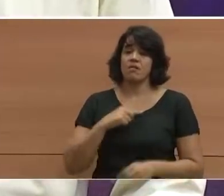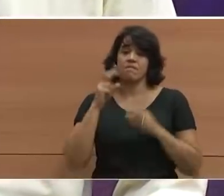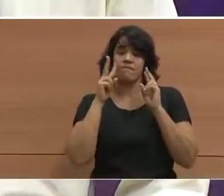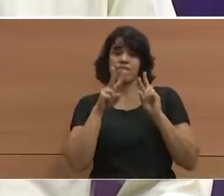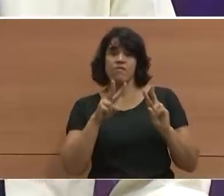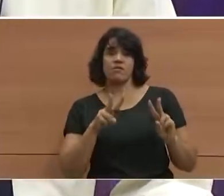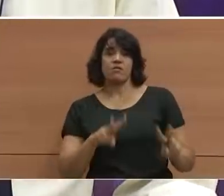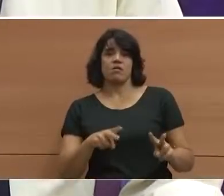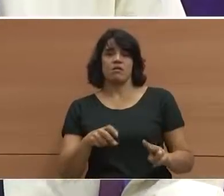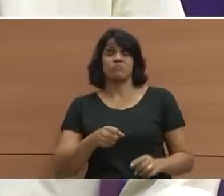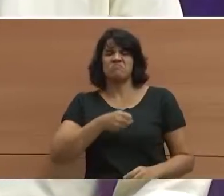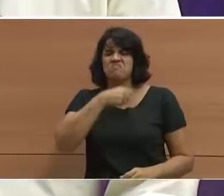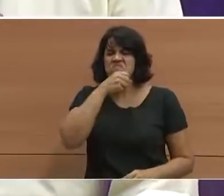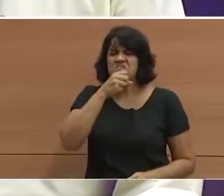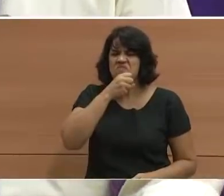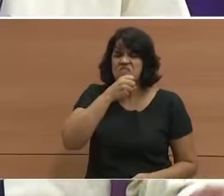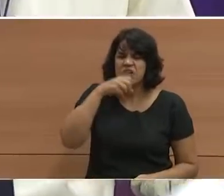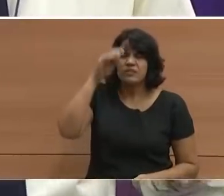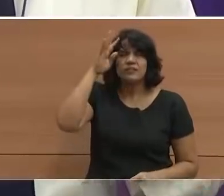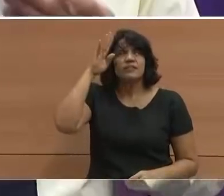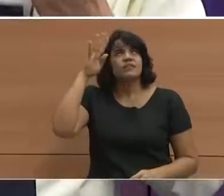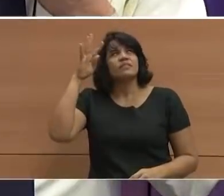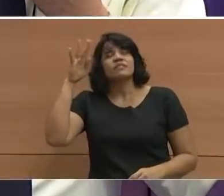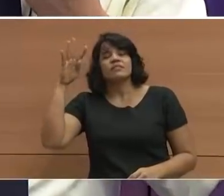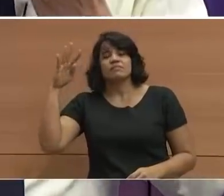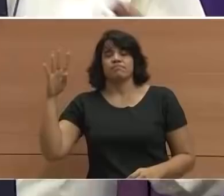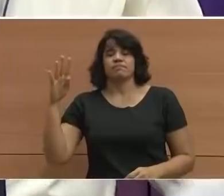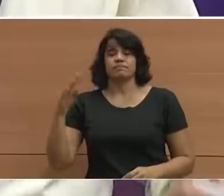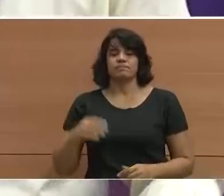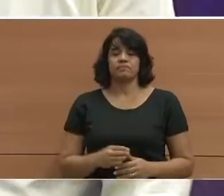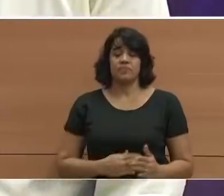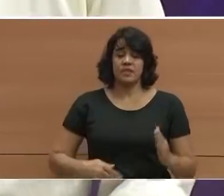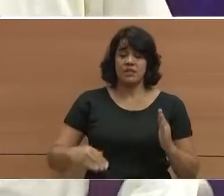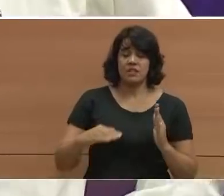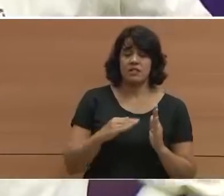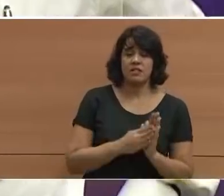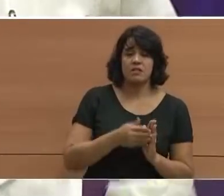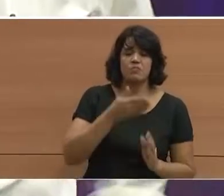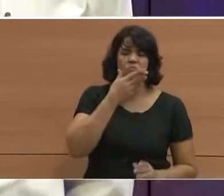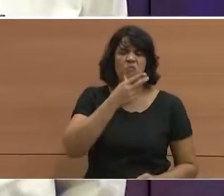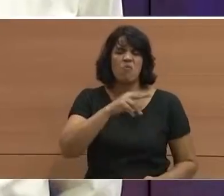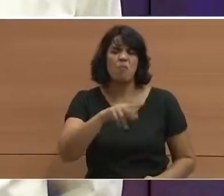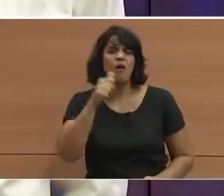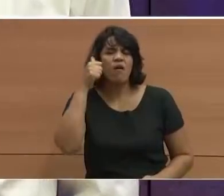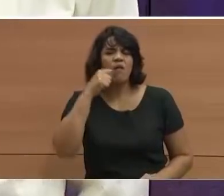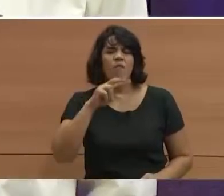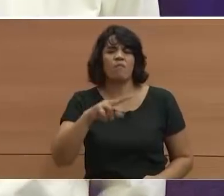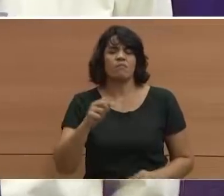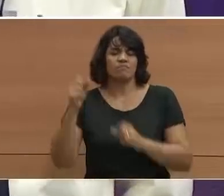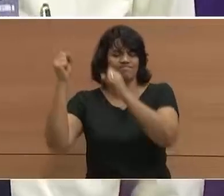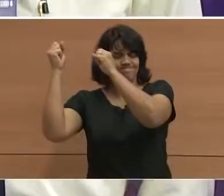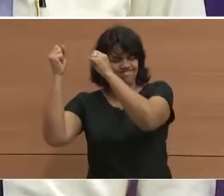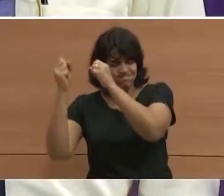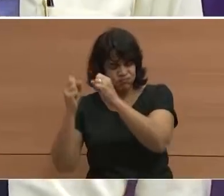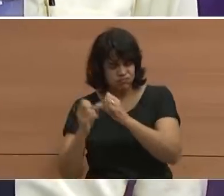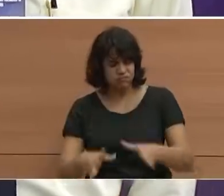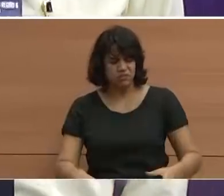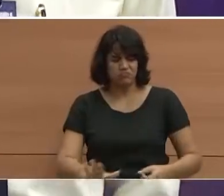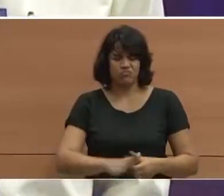sonharão vossos velhos. Até sobre meus servos e sobre minhas servas derramarei do meu espírito naqueles dias